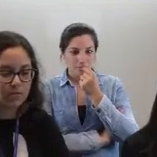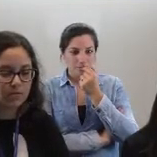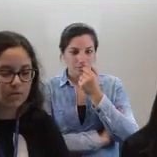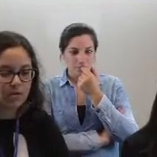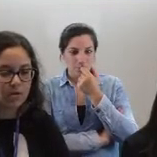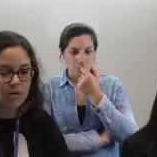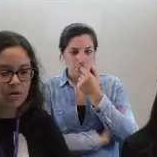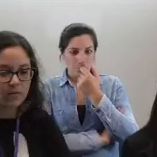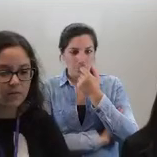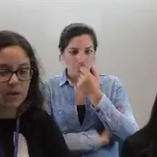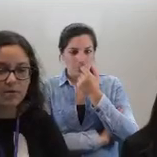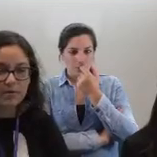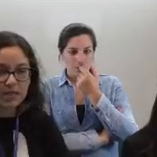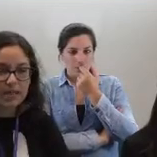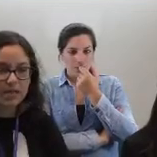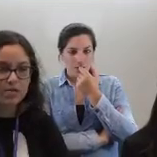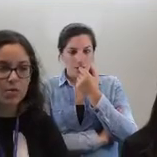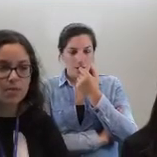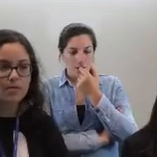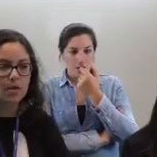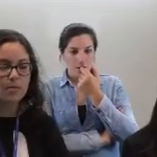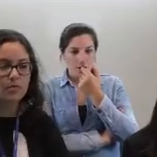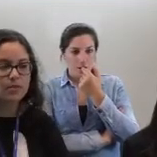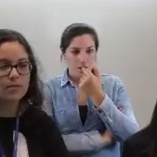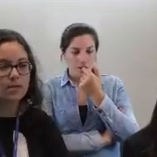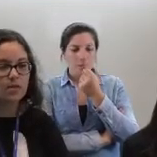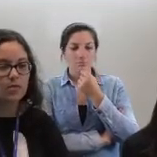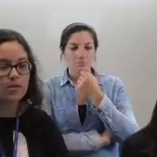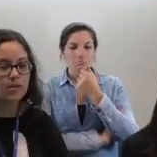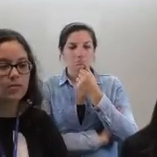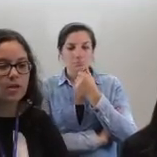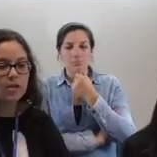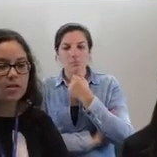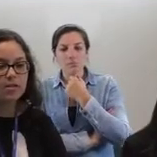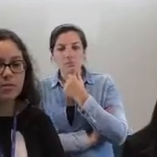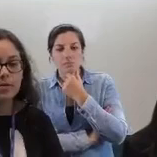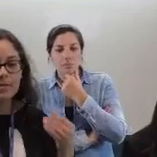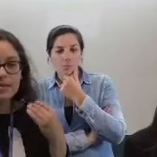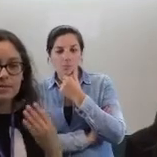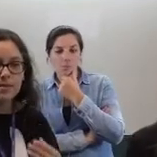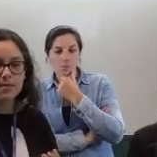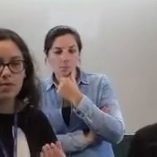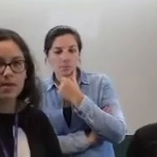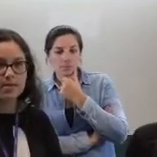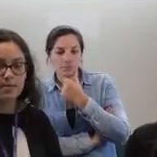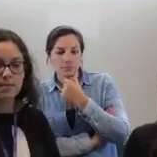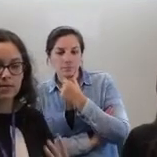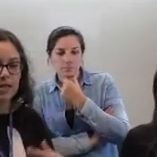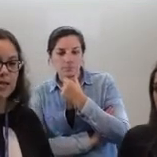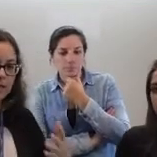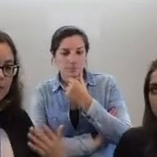liberado. Enfim, há uma infinidade de coisas aqui para vocês fazerem com esse livro. E, gente, o que mais me impressiona